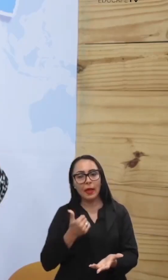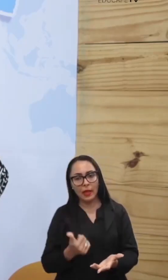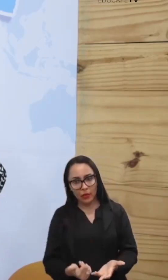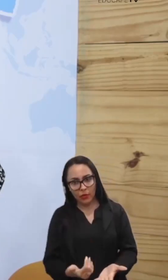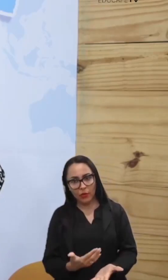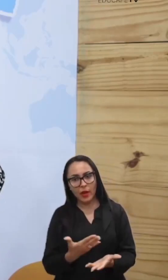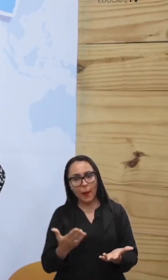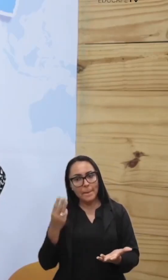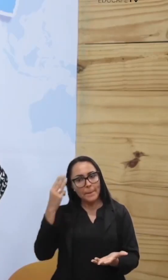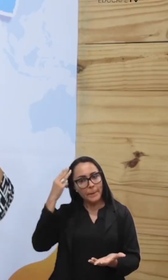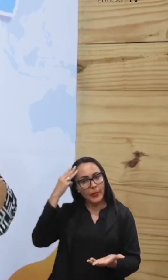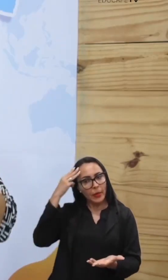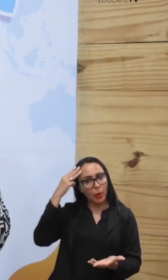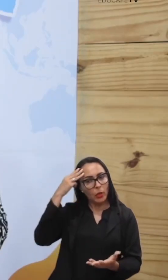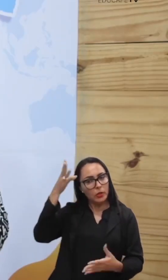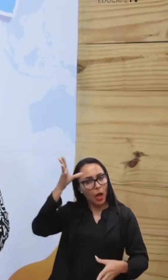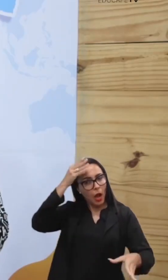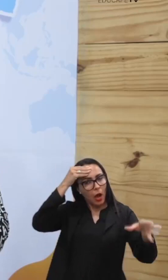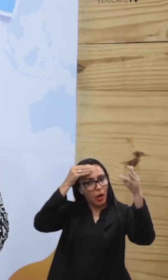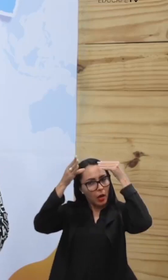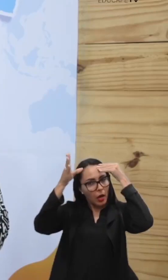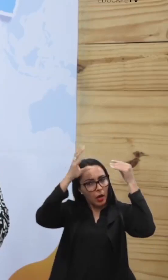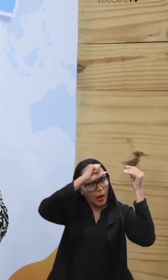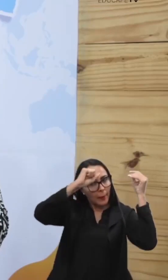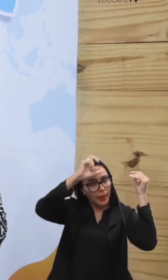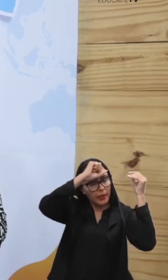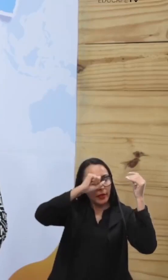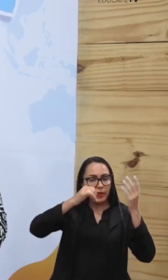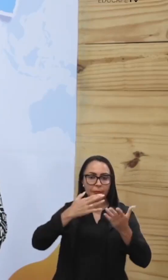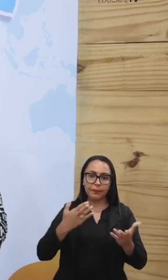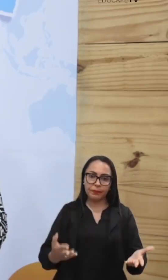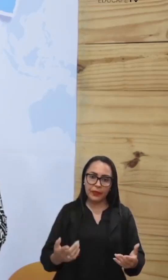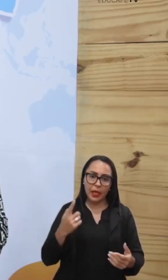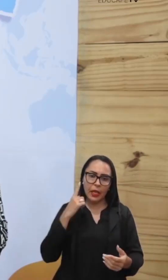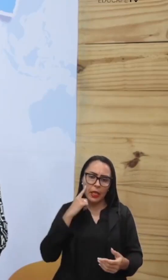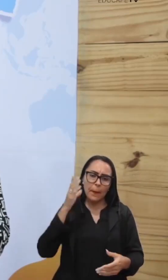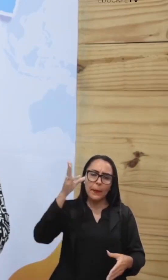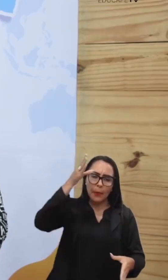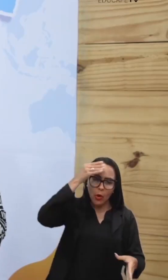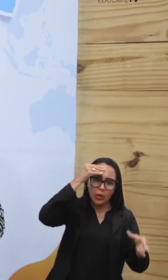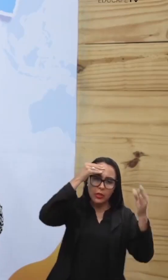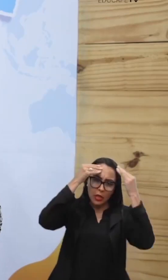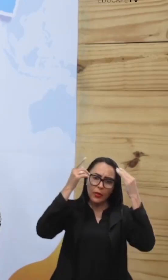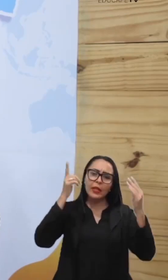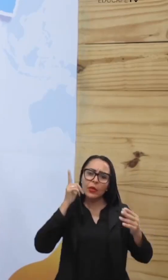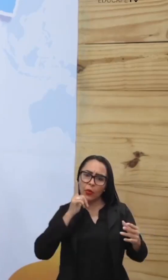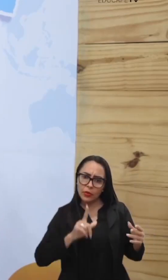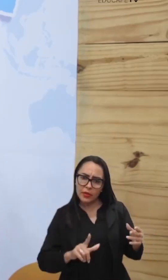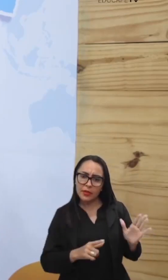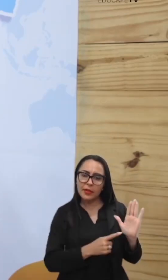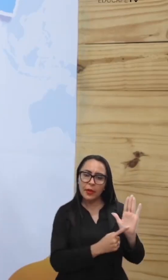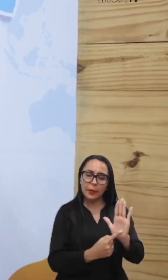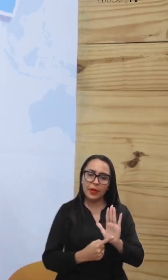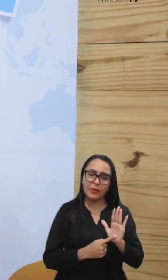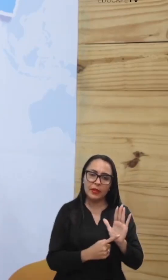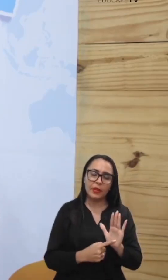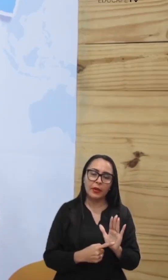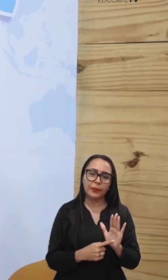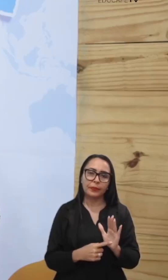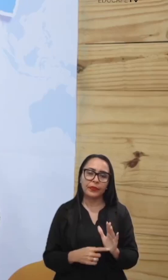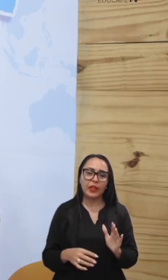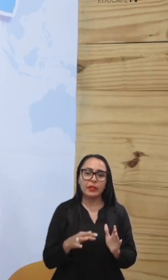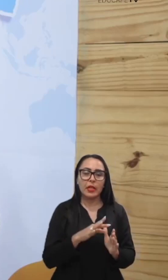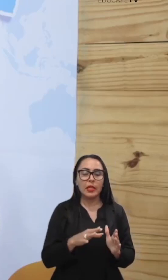ele memorizar o que eu estava ensinando. Aí ele ia memorizando e conseguia apresentar. Se na hora ali